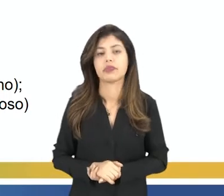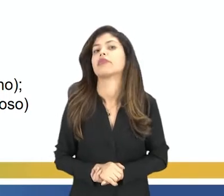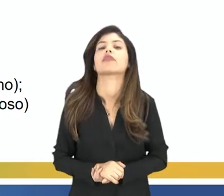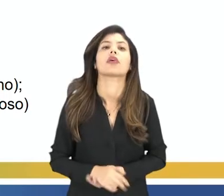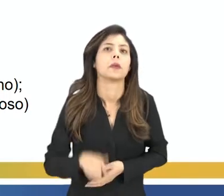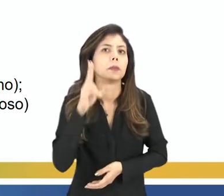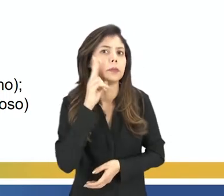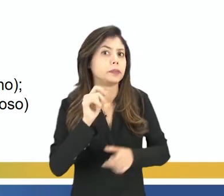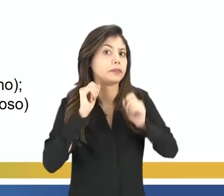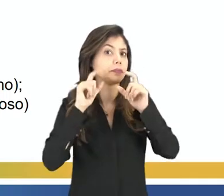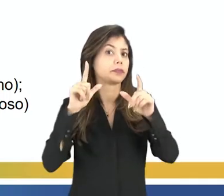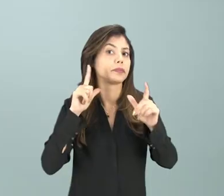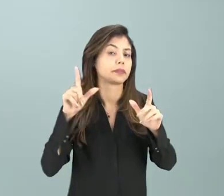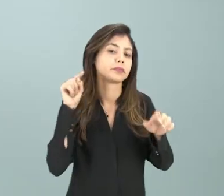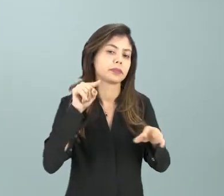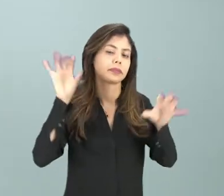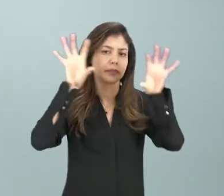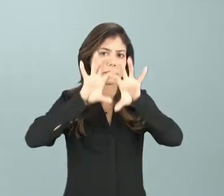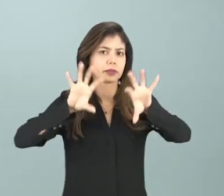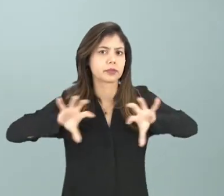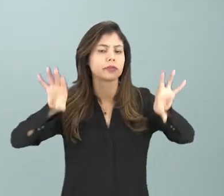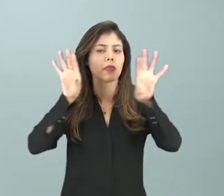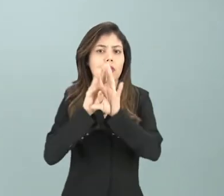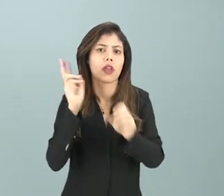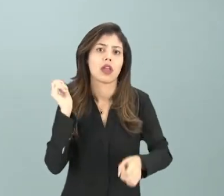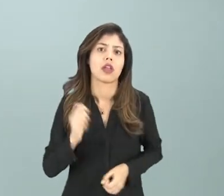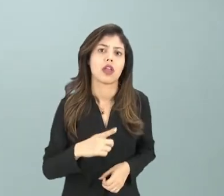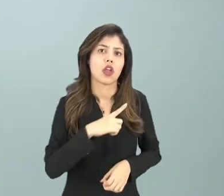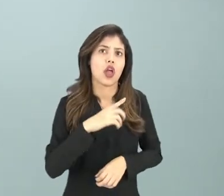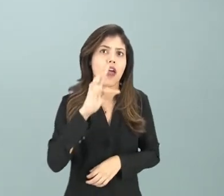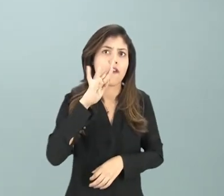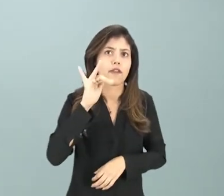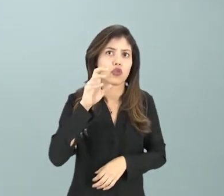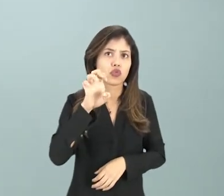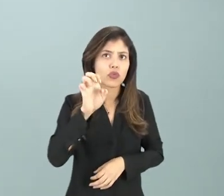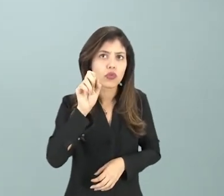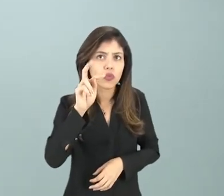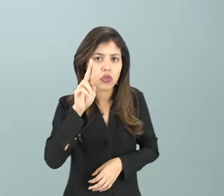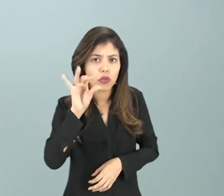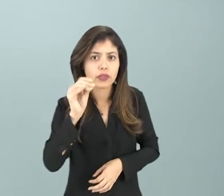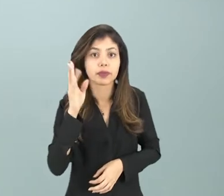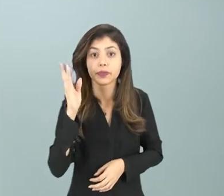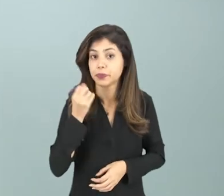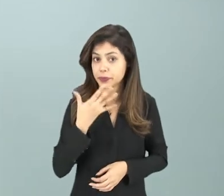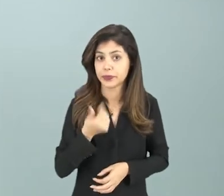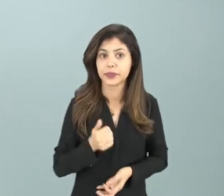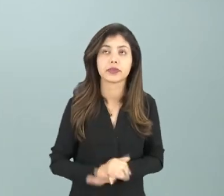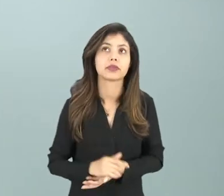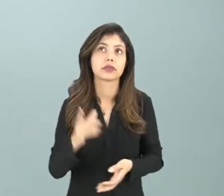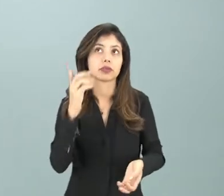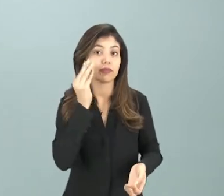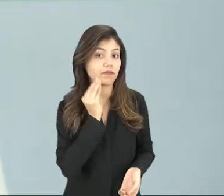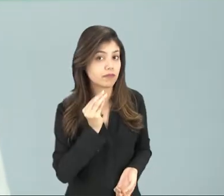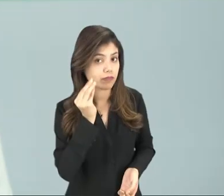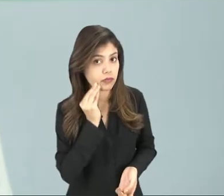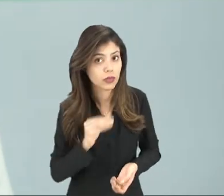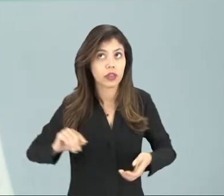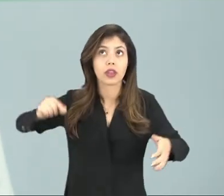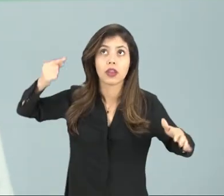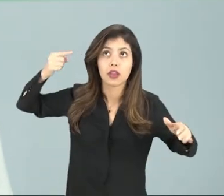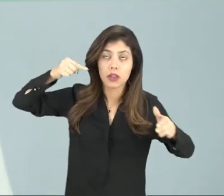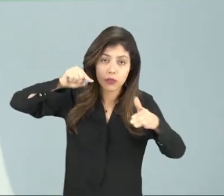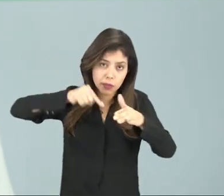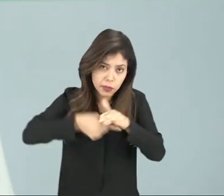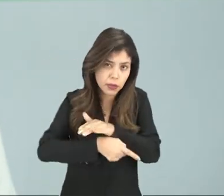atenta esse para esses gases são conhecidos como gases estufas tranquilo e que eles tendem a